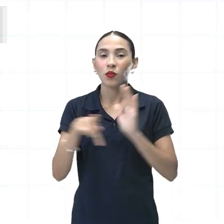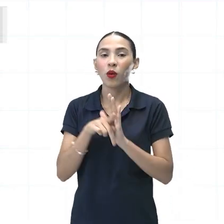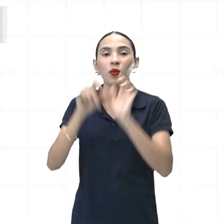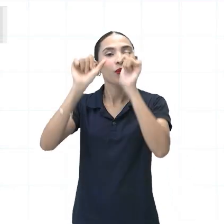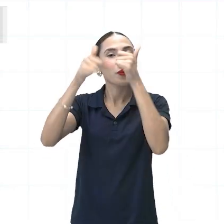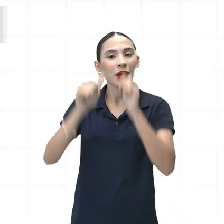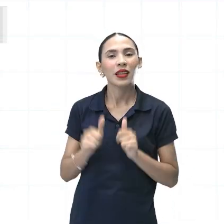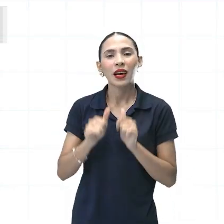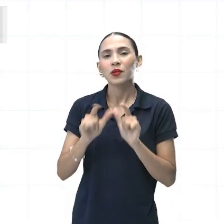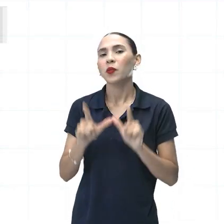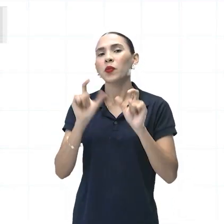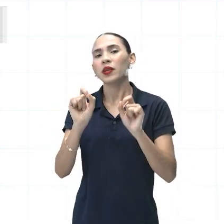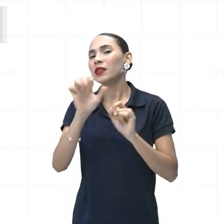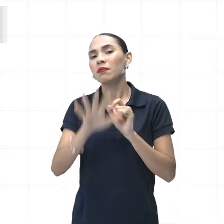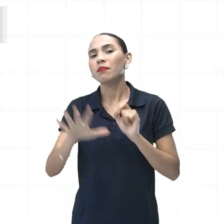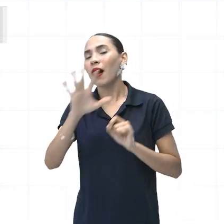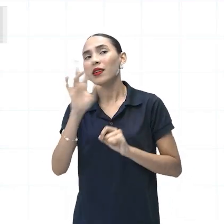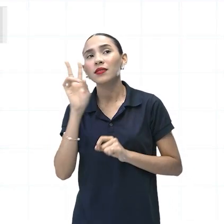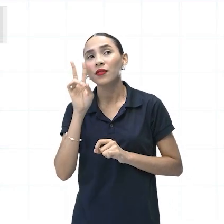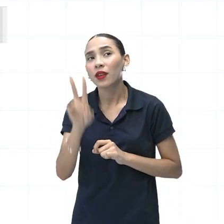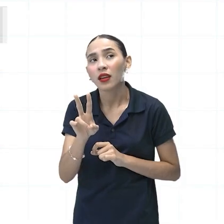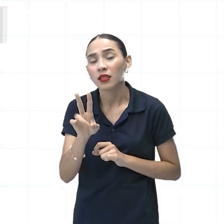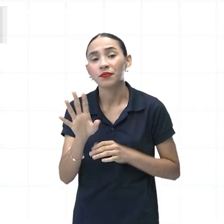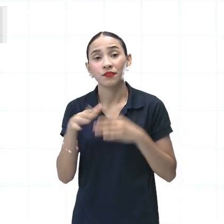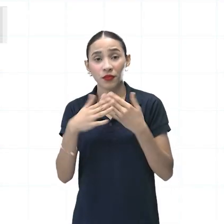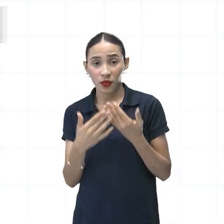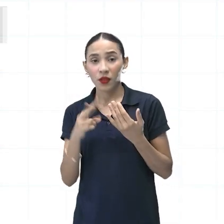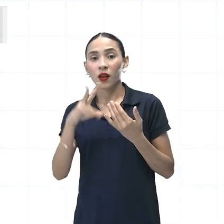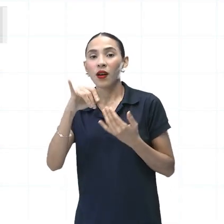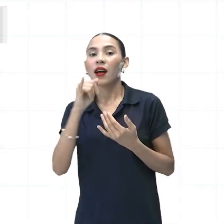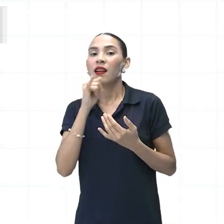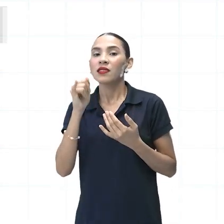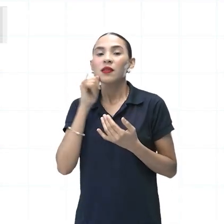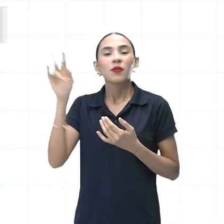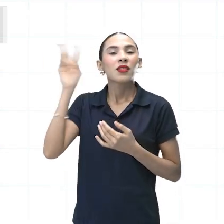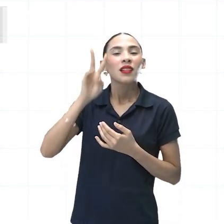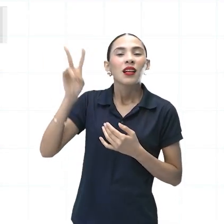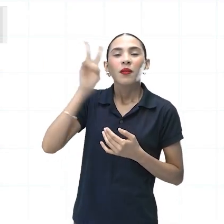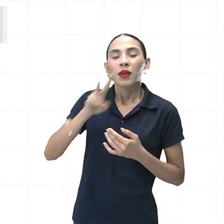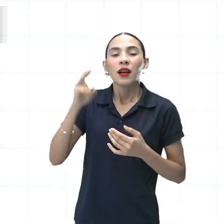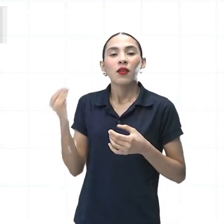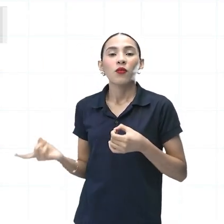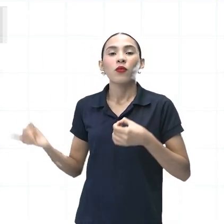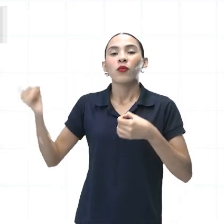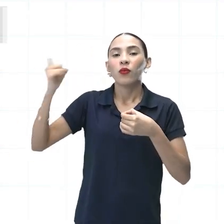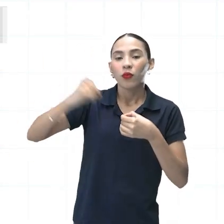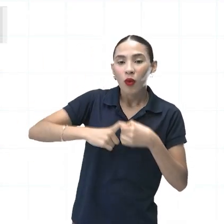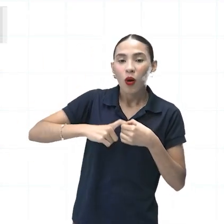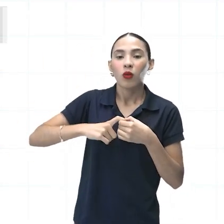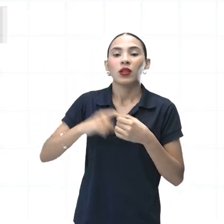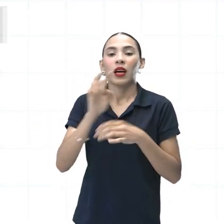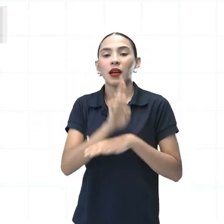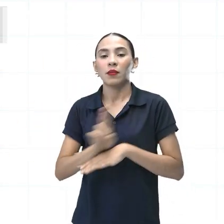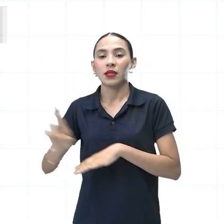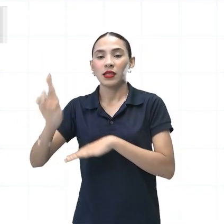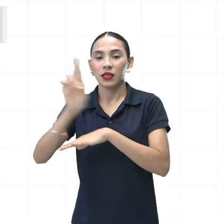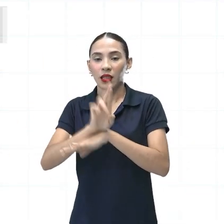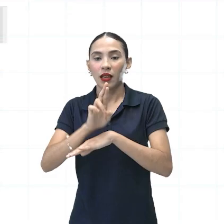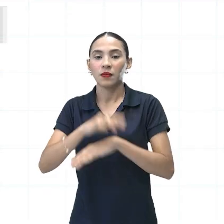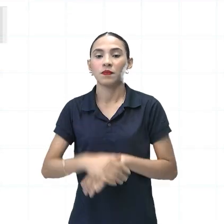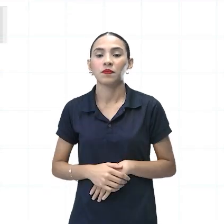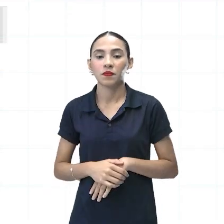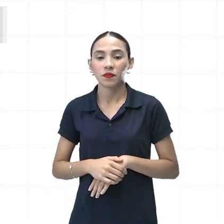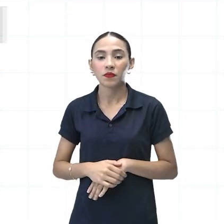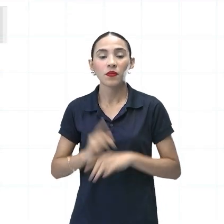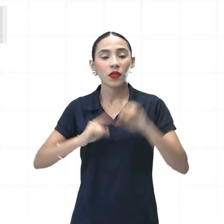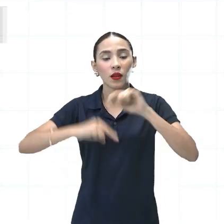né? O que será essa imagem? E aí eles vão resgatar essa imagem, eles voltam a representar